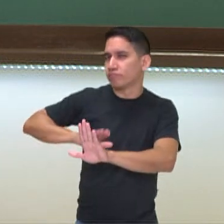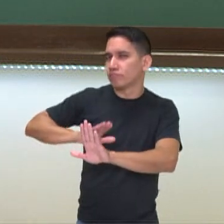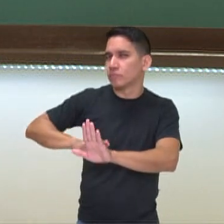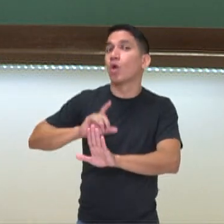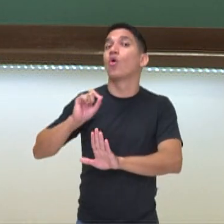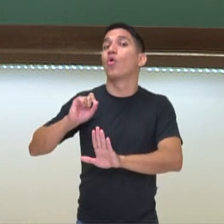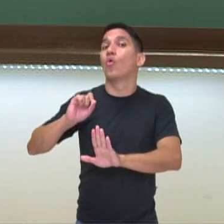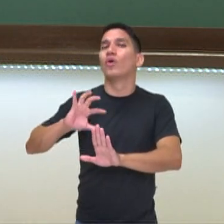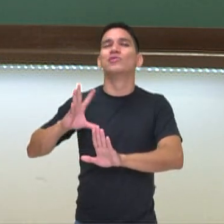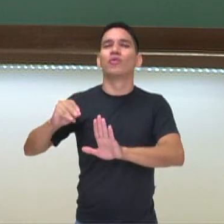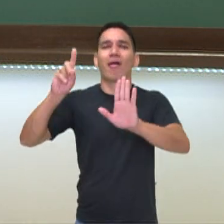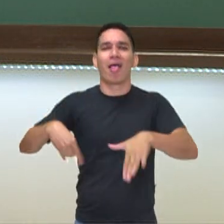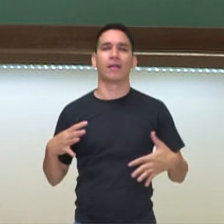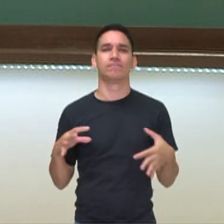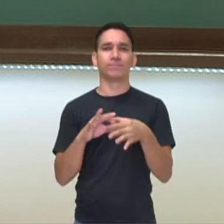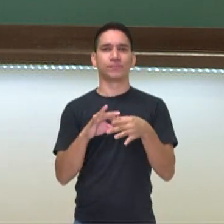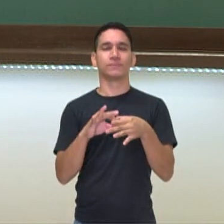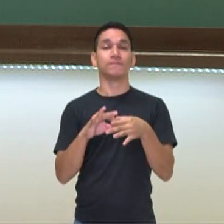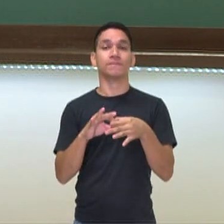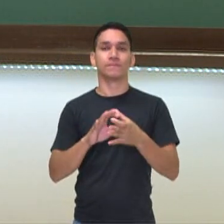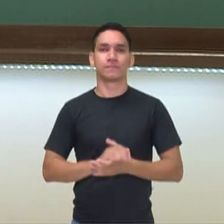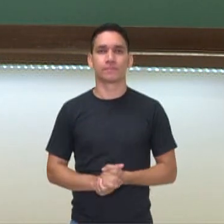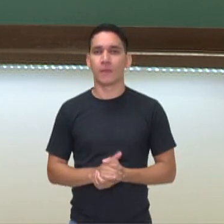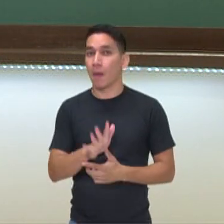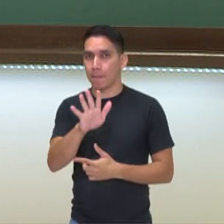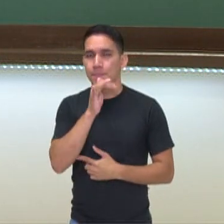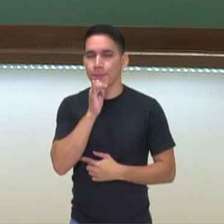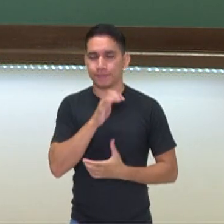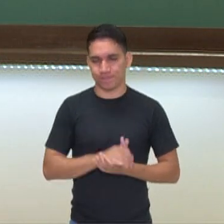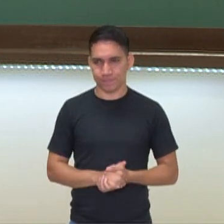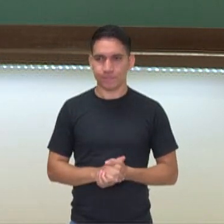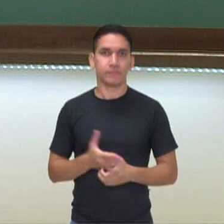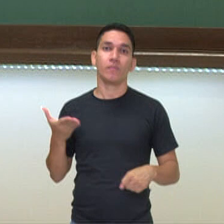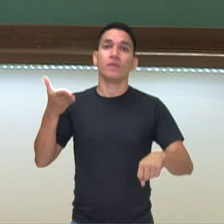todos interligados. Quando você, por exemplo,